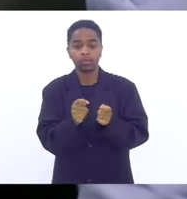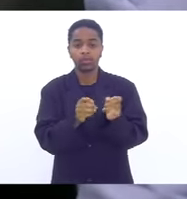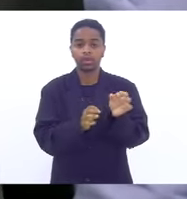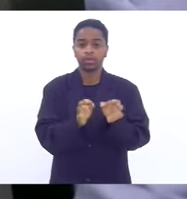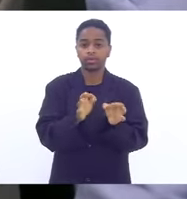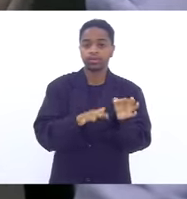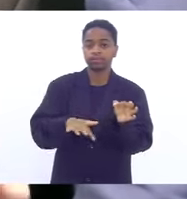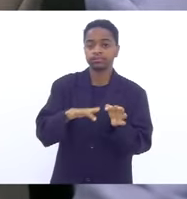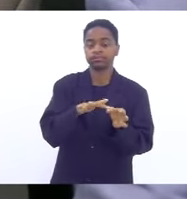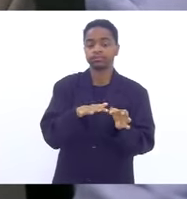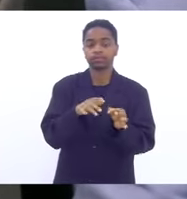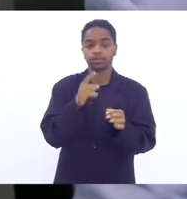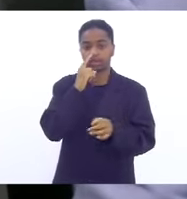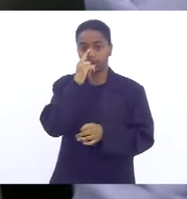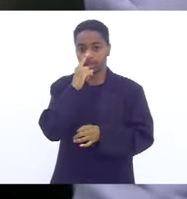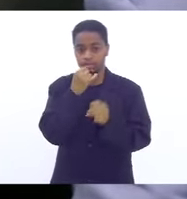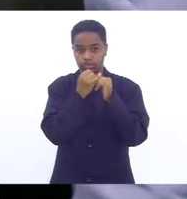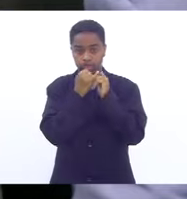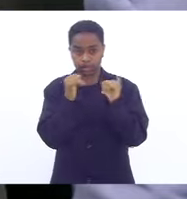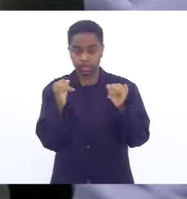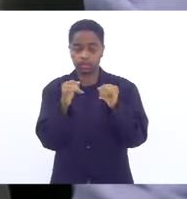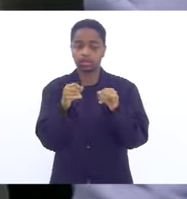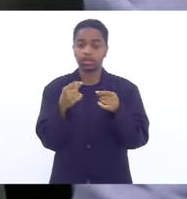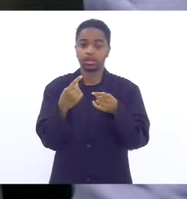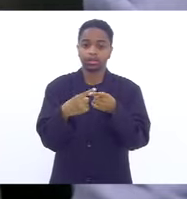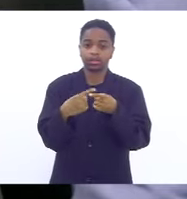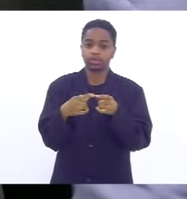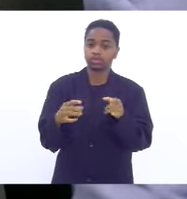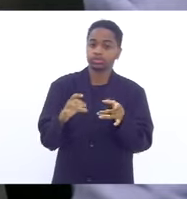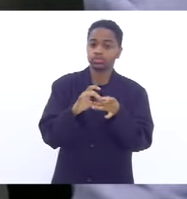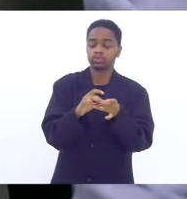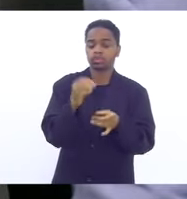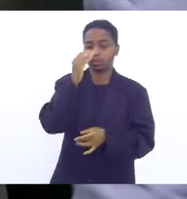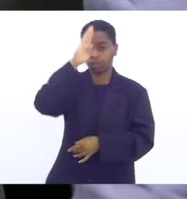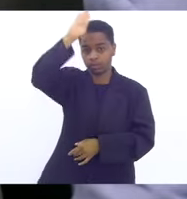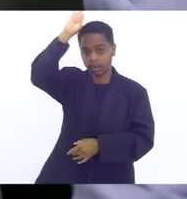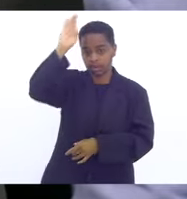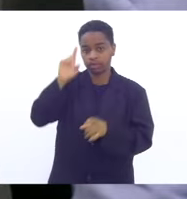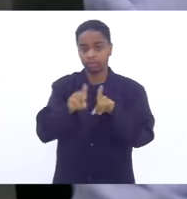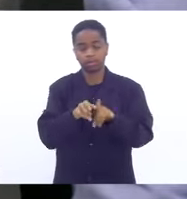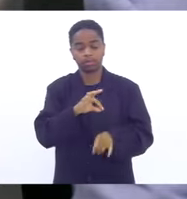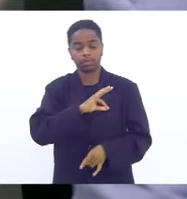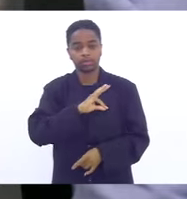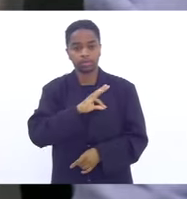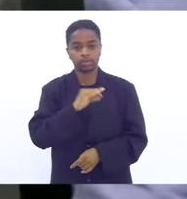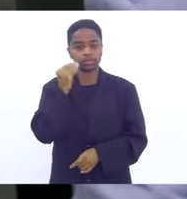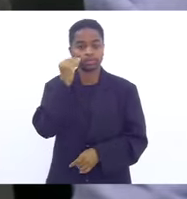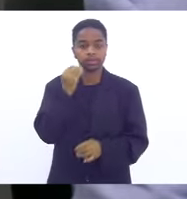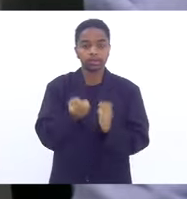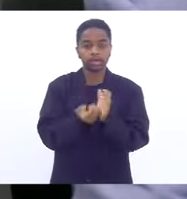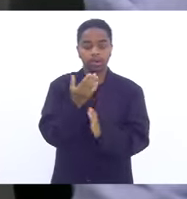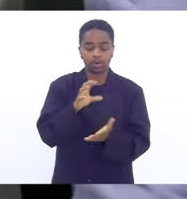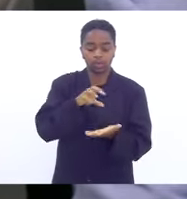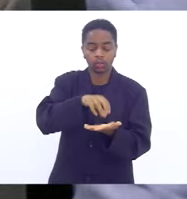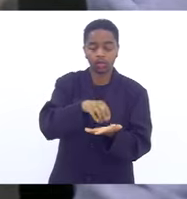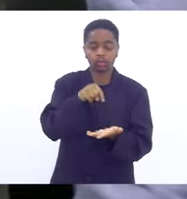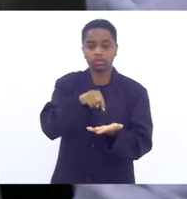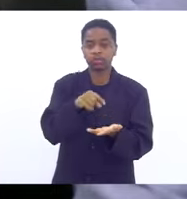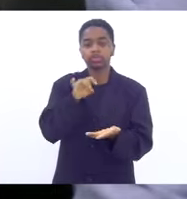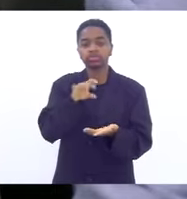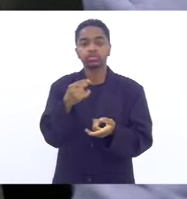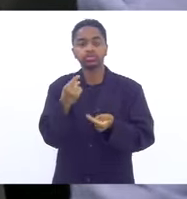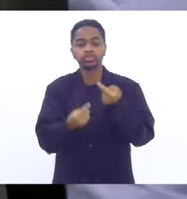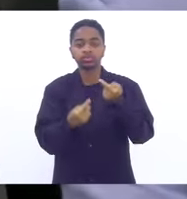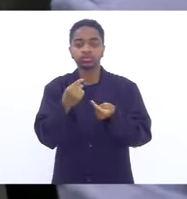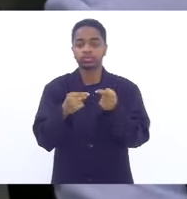todos esses efeitos. Nós estamos lá com a Corpo de Bombeiros, com a Polícia Militar, dialogando um centro só para discussão desse processo